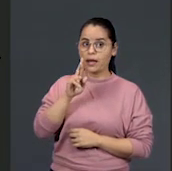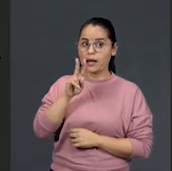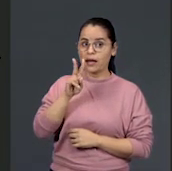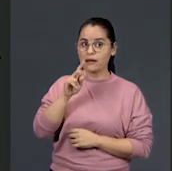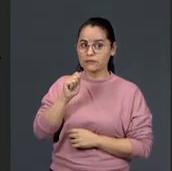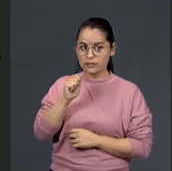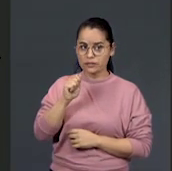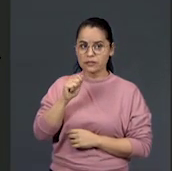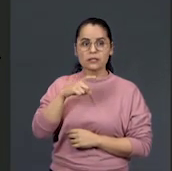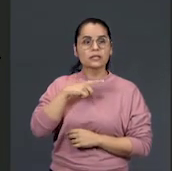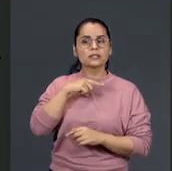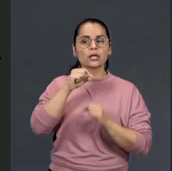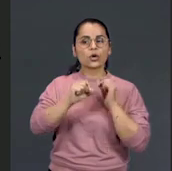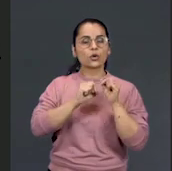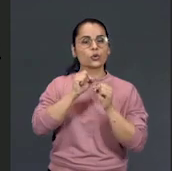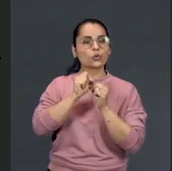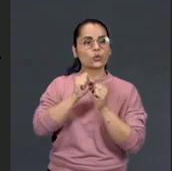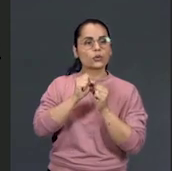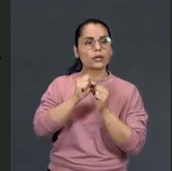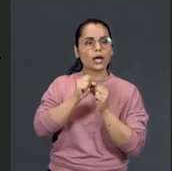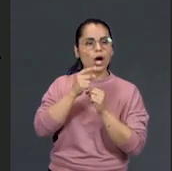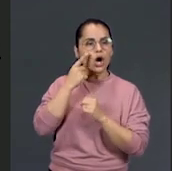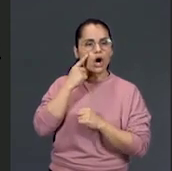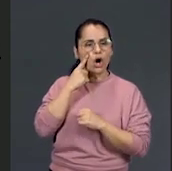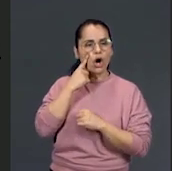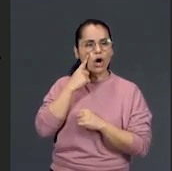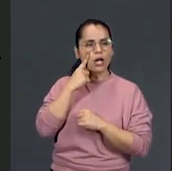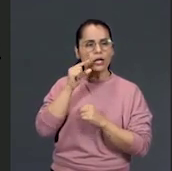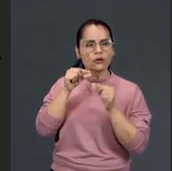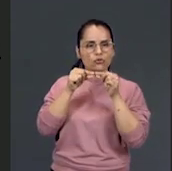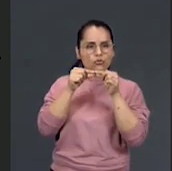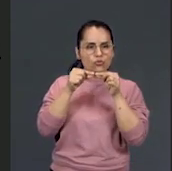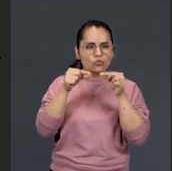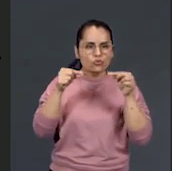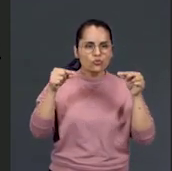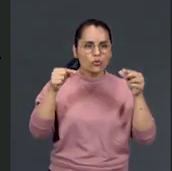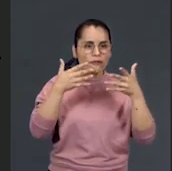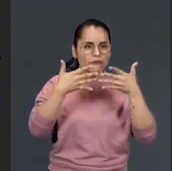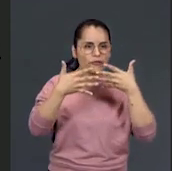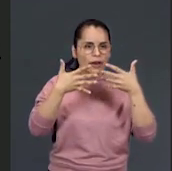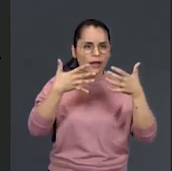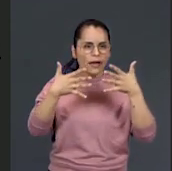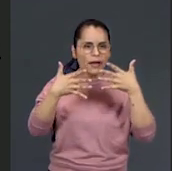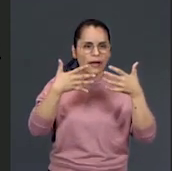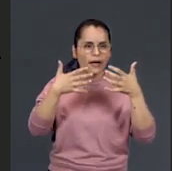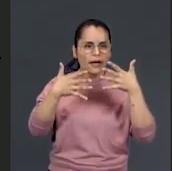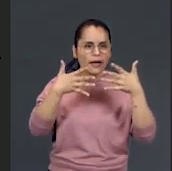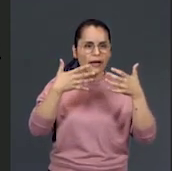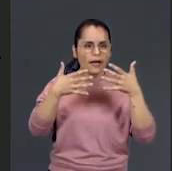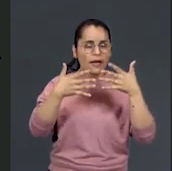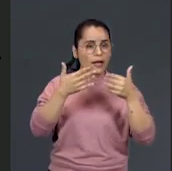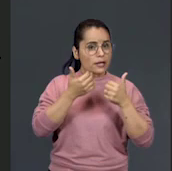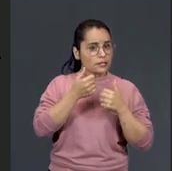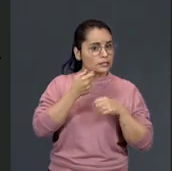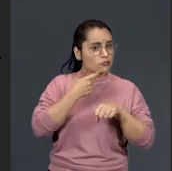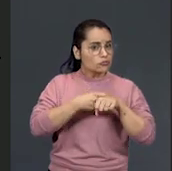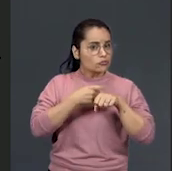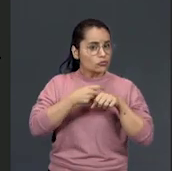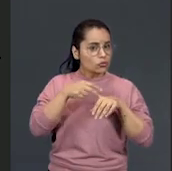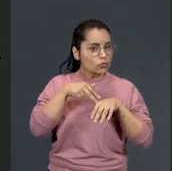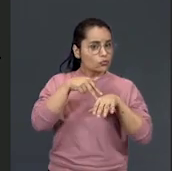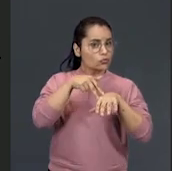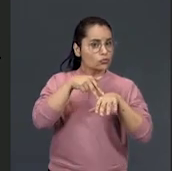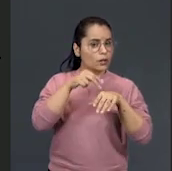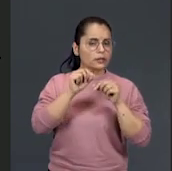e ela tem aqui a notocorda, que é esse bastão flexível que vai dar sustentação,